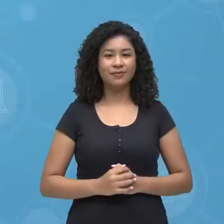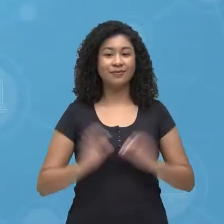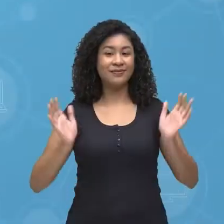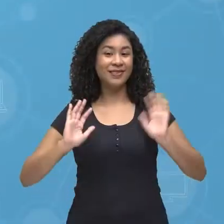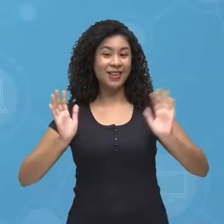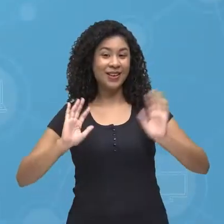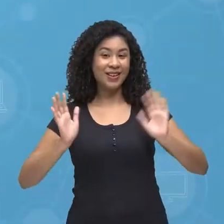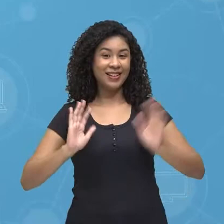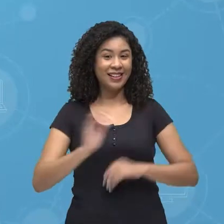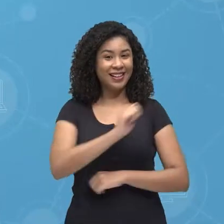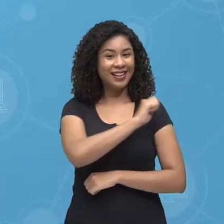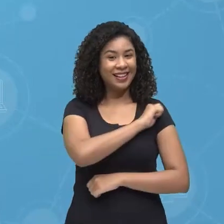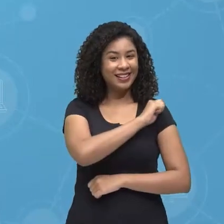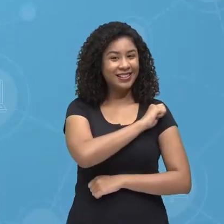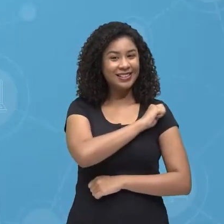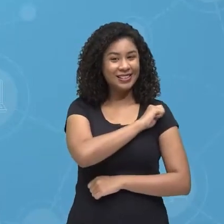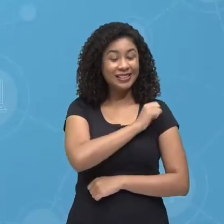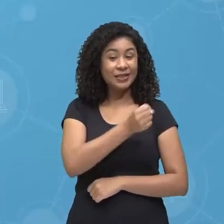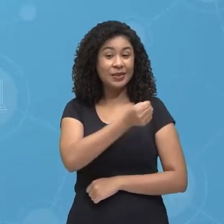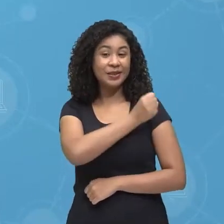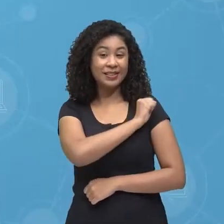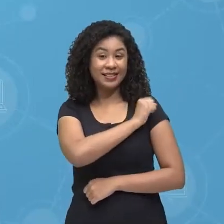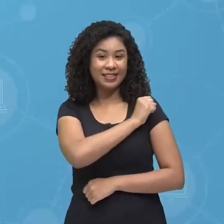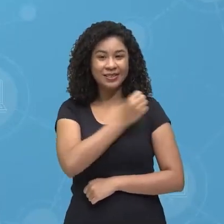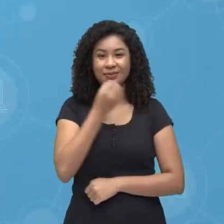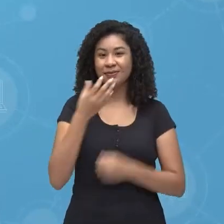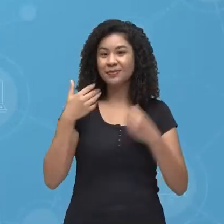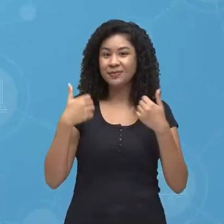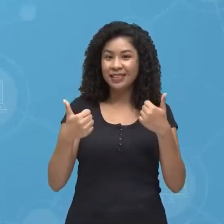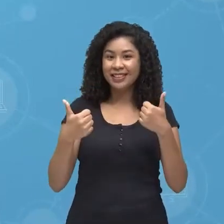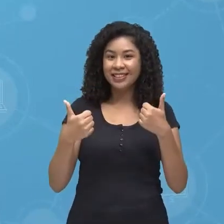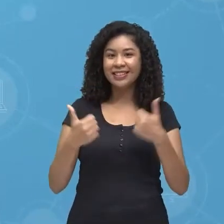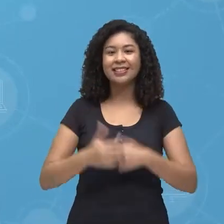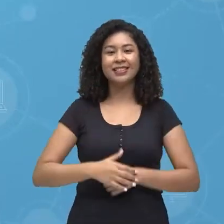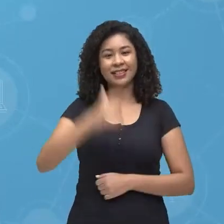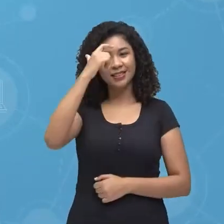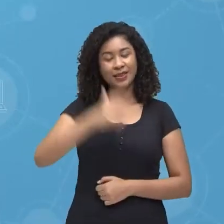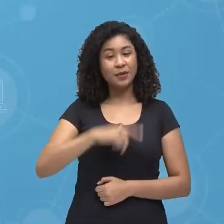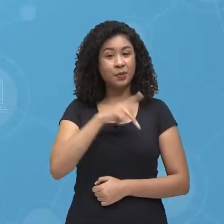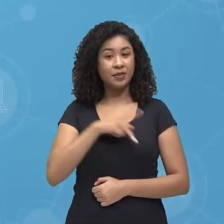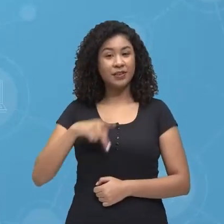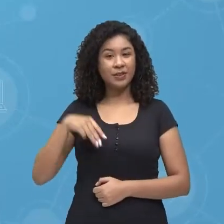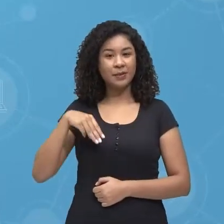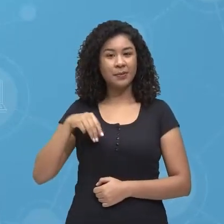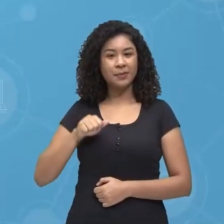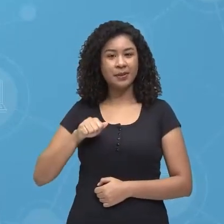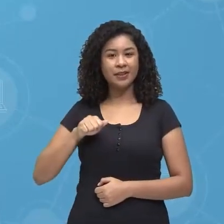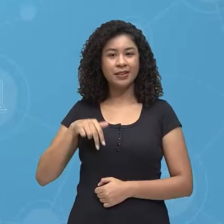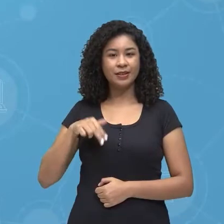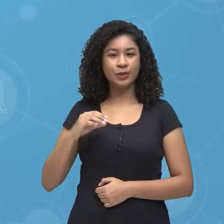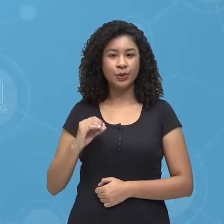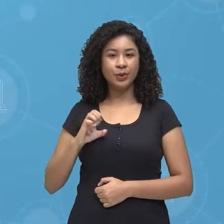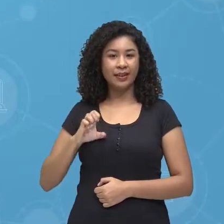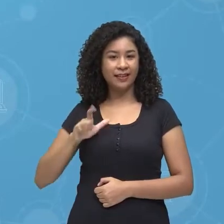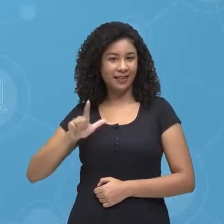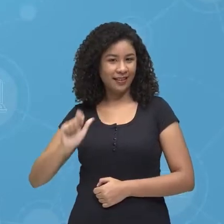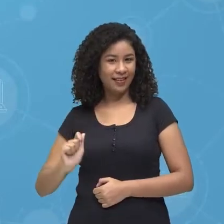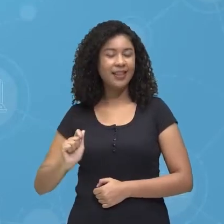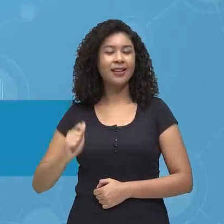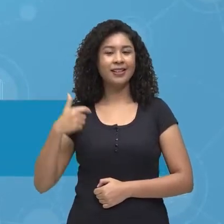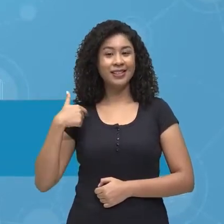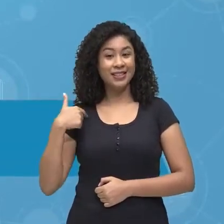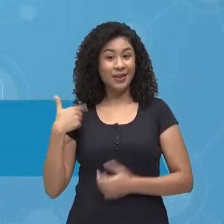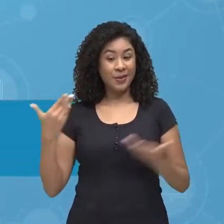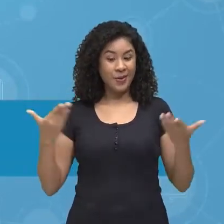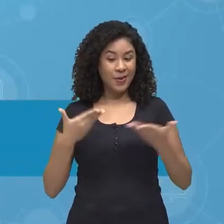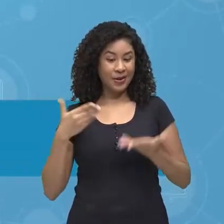Olá, alunos do 8º ano, tudo bem? Eu sou a professora Manuela Cerejo e estou aqui hoje, trouxe